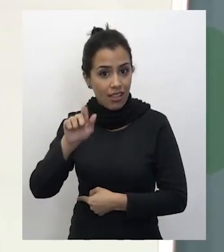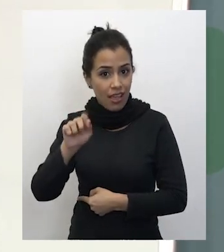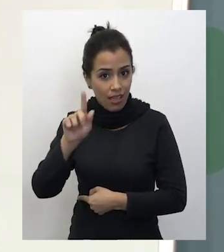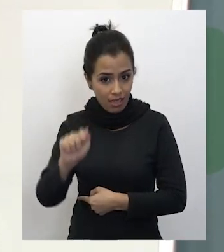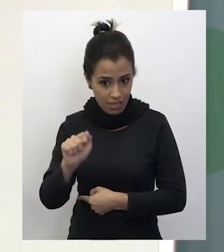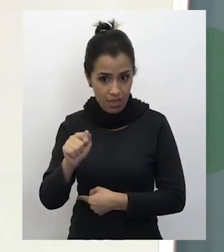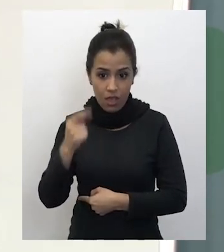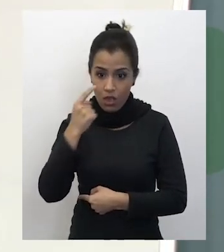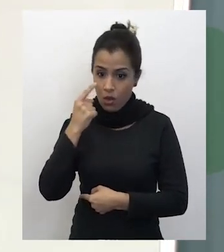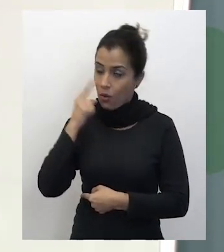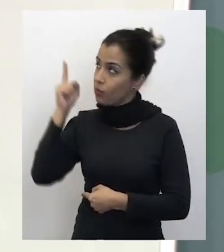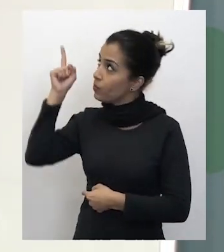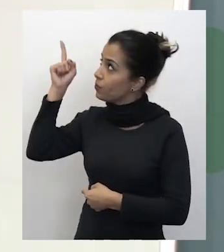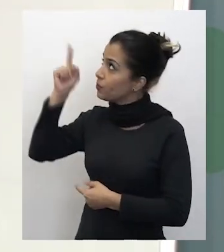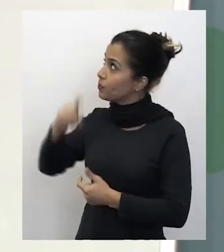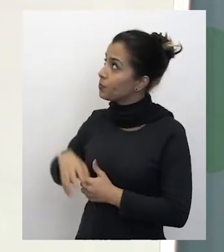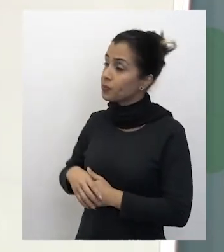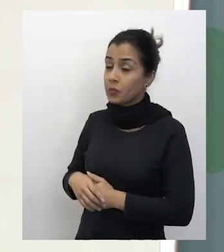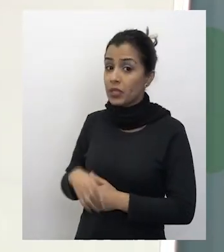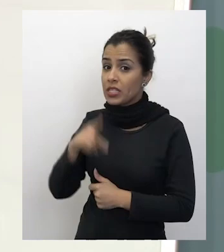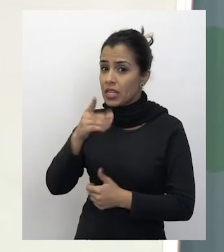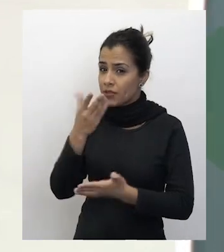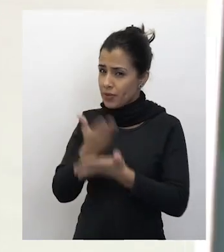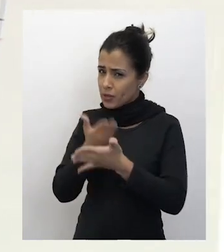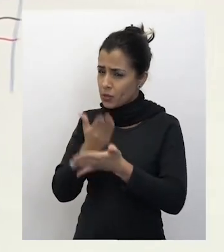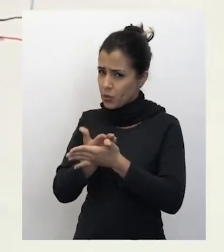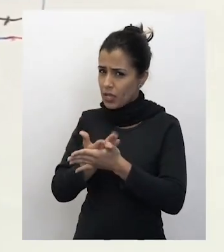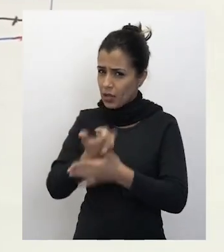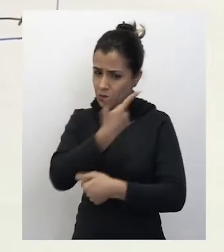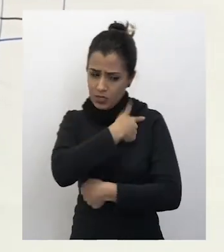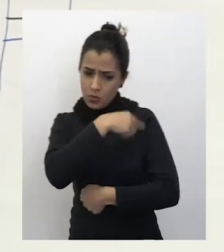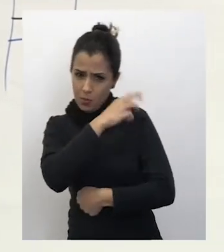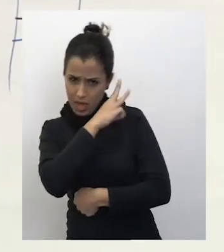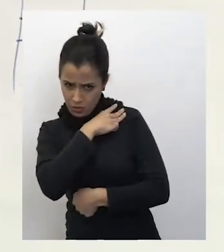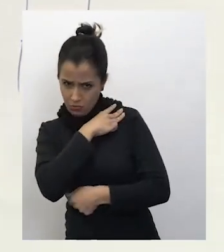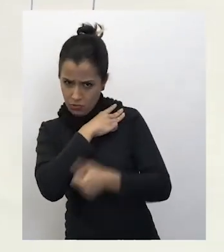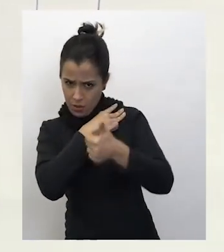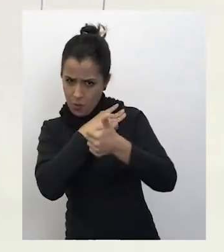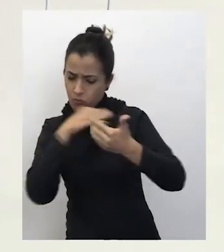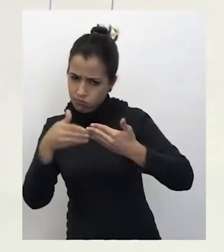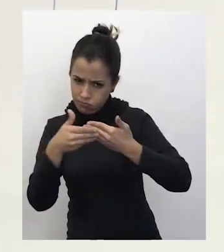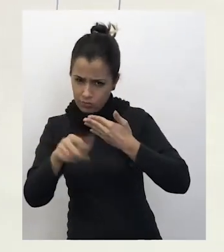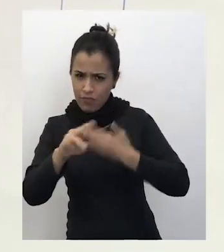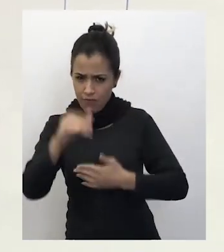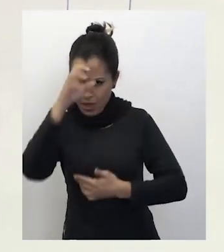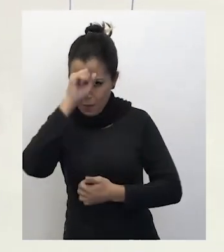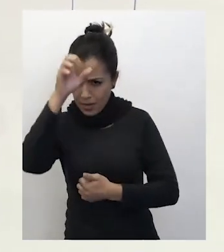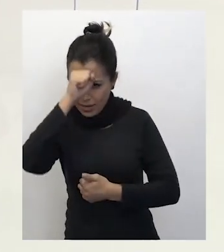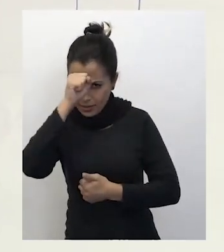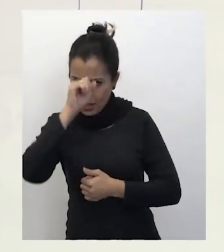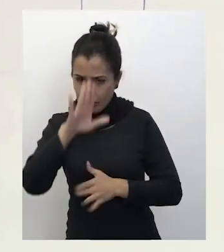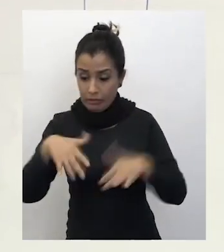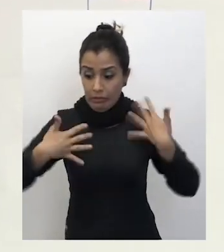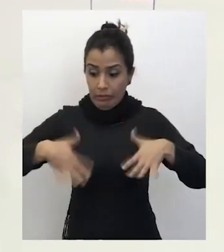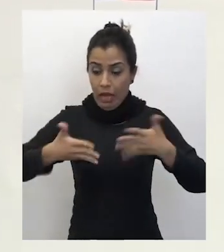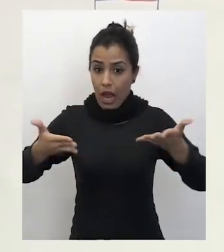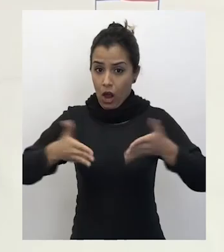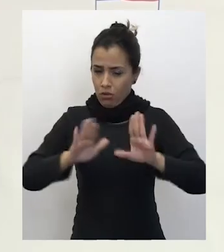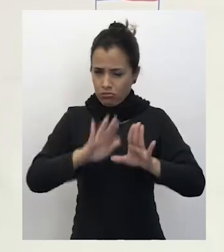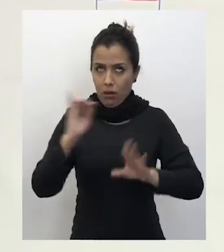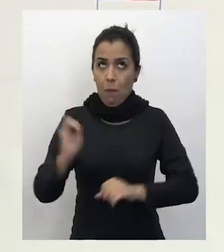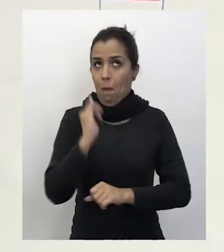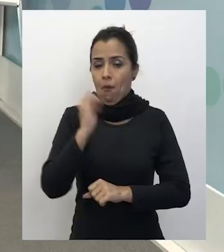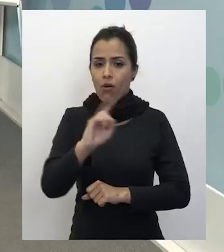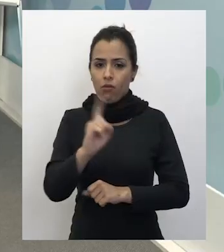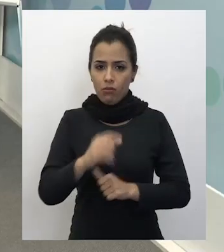Tá? Isso aqui você vai ver lá no ensino médio, não precisa ficar nervoso com isso não. Tá? Não é isso aqui que é importante no momento.